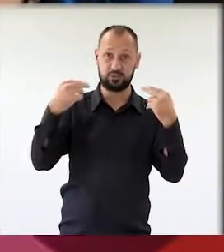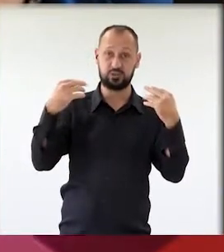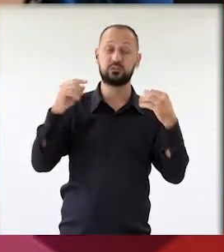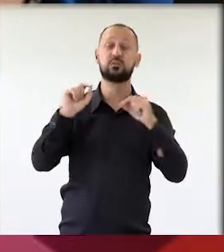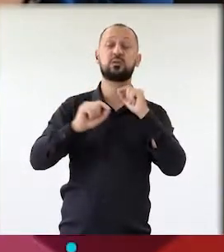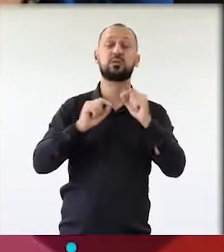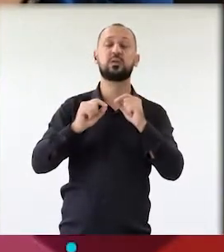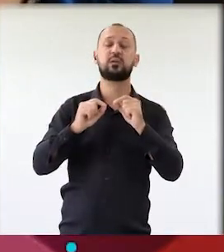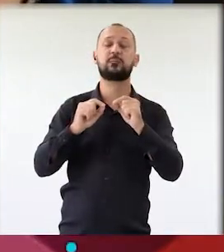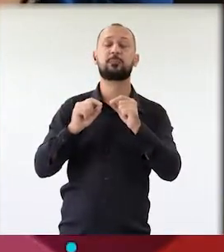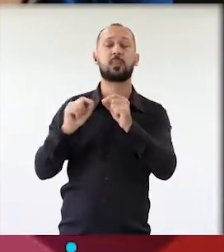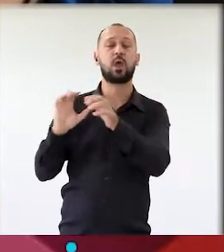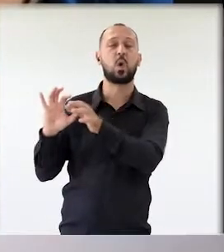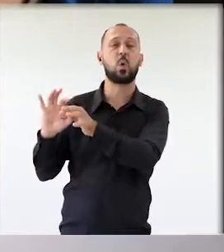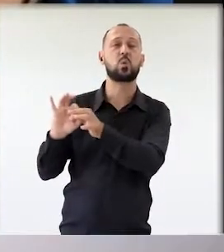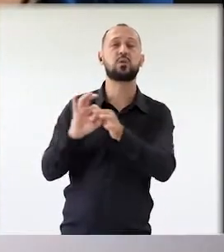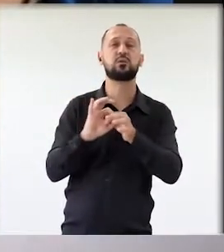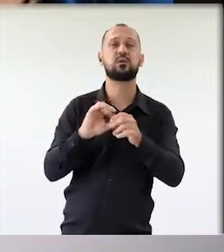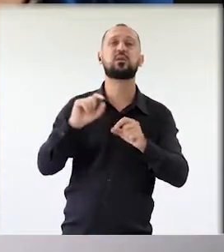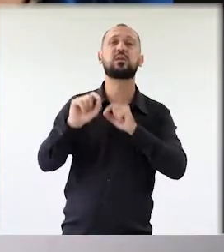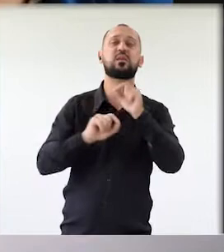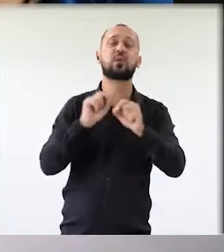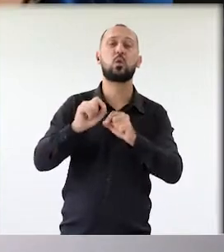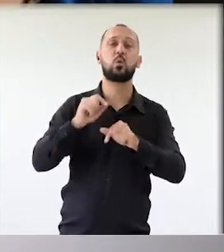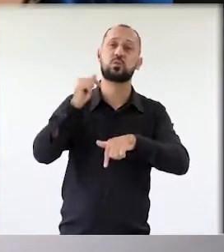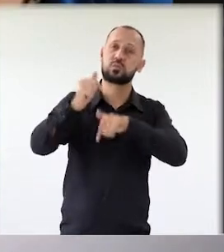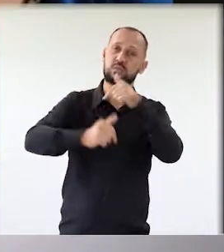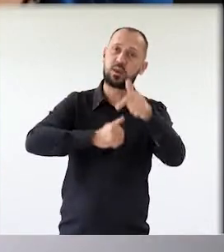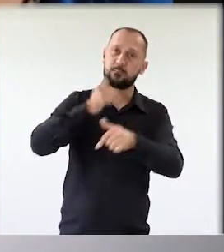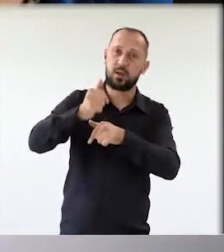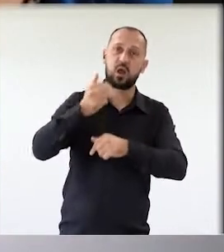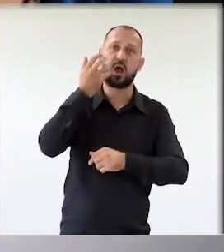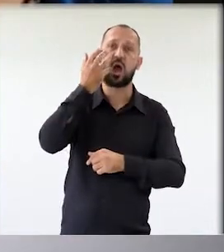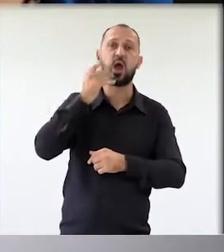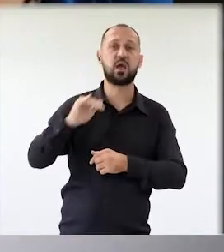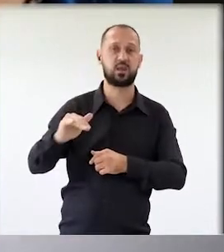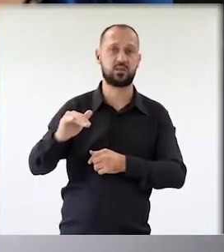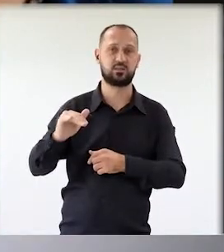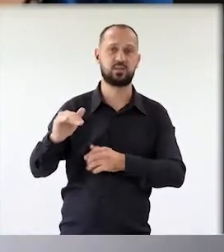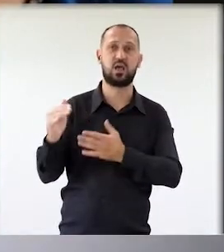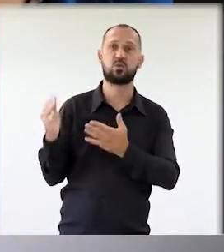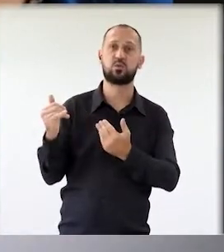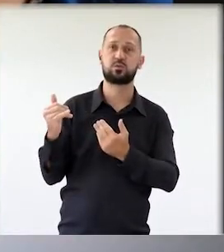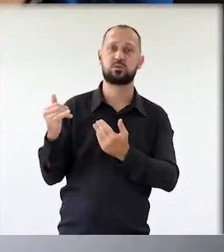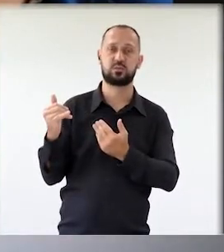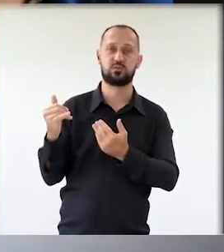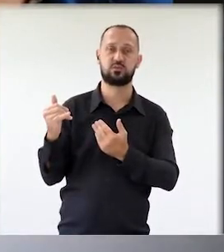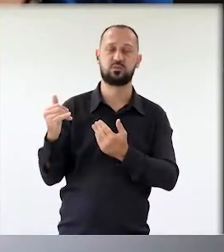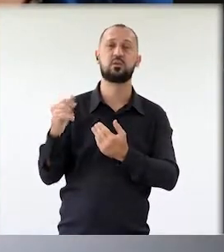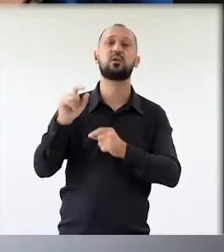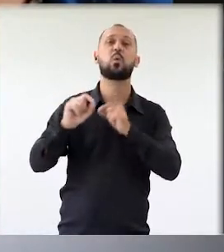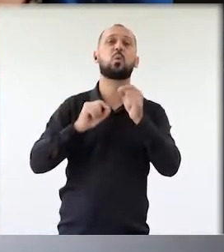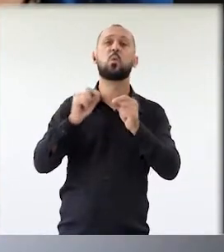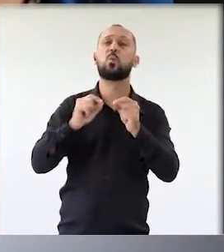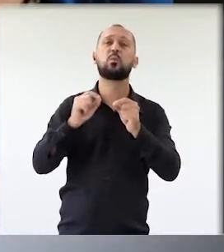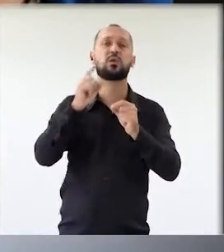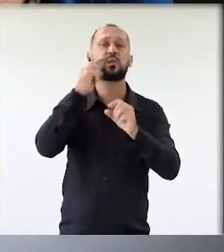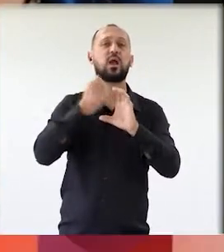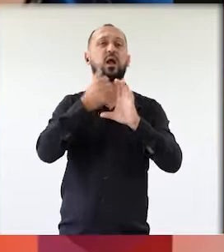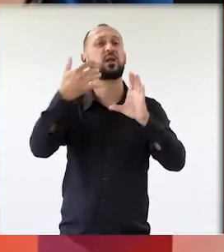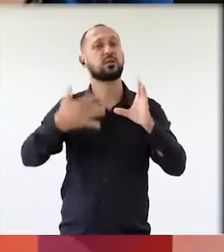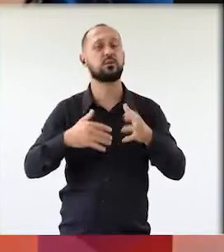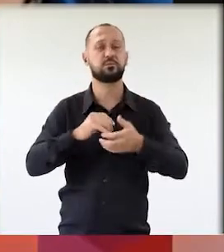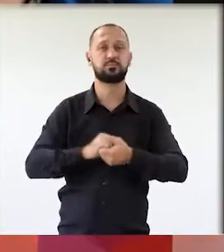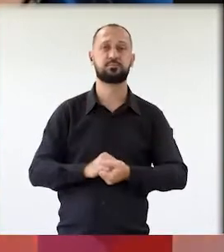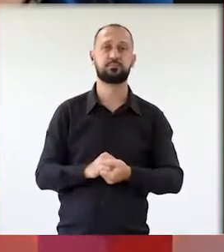para o pessoal que está acompanhando aqui a nossa programação, o que é o trabalho infantil e o que pode ser caracterizado